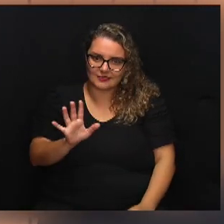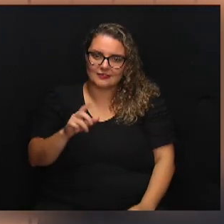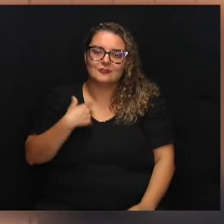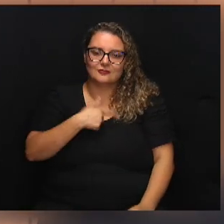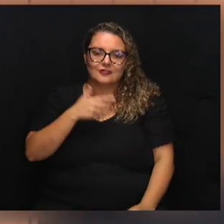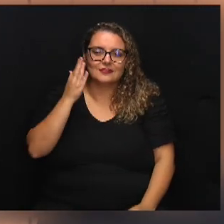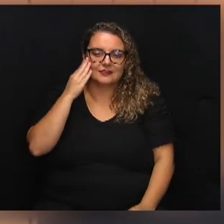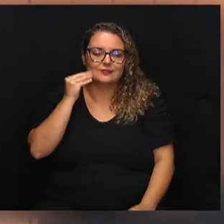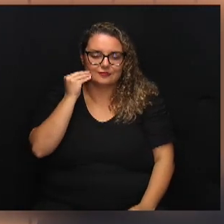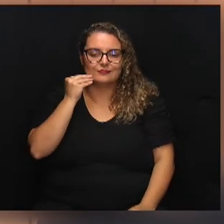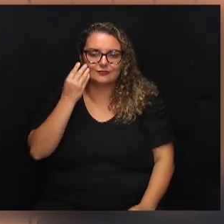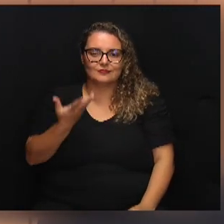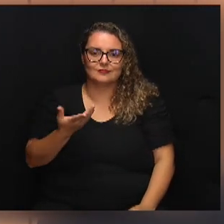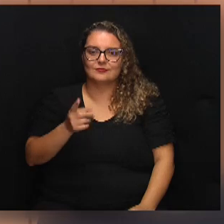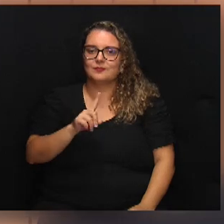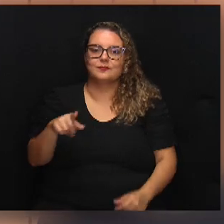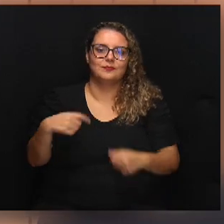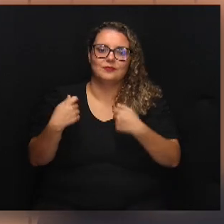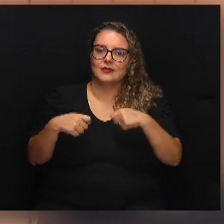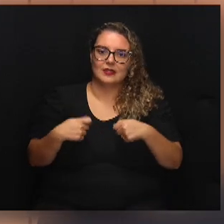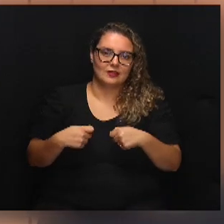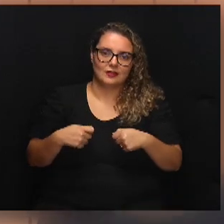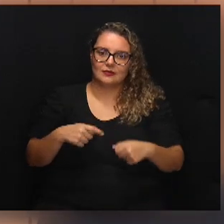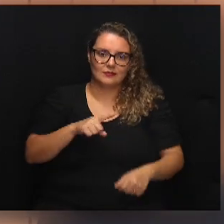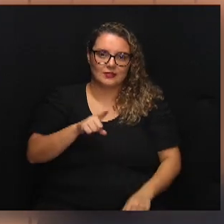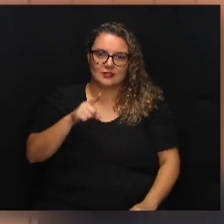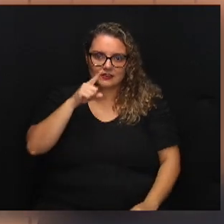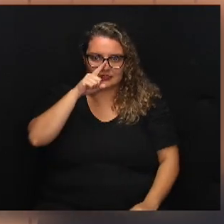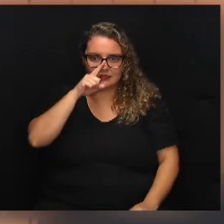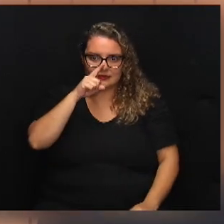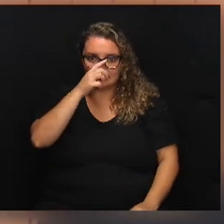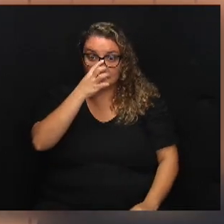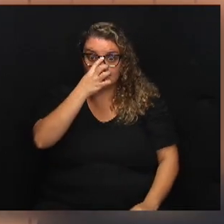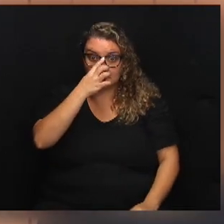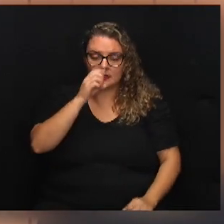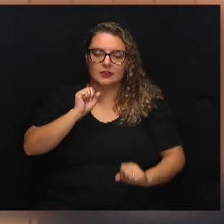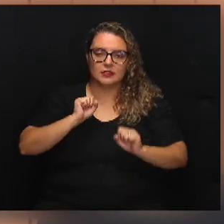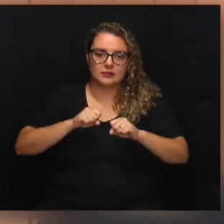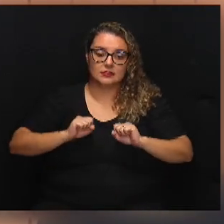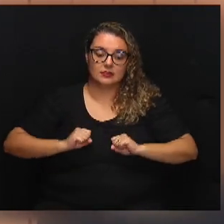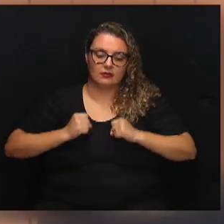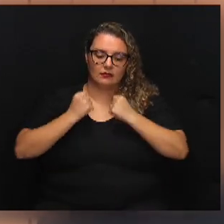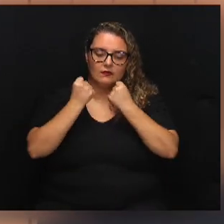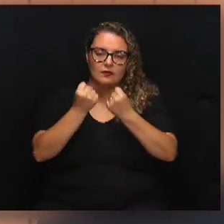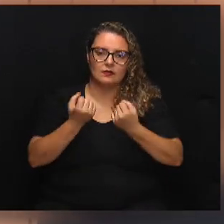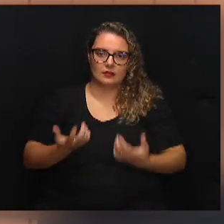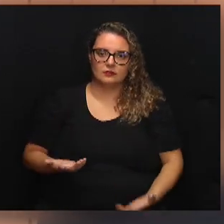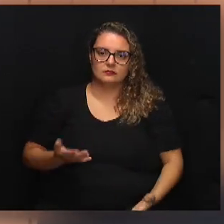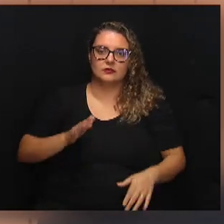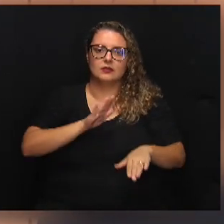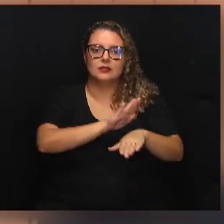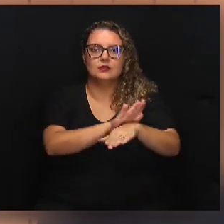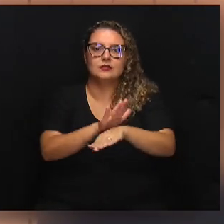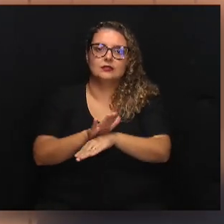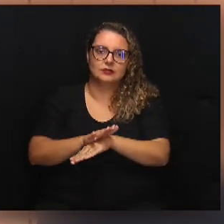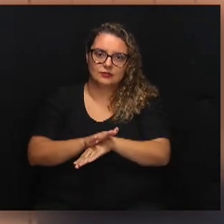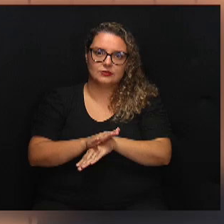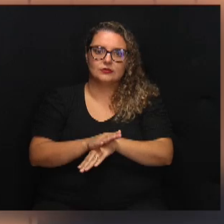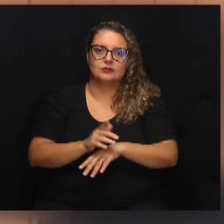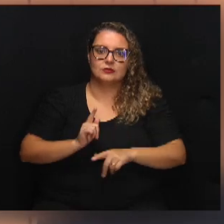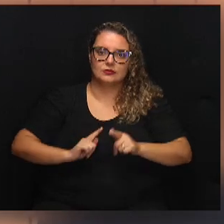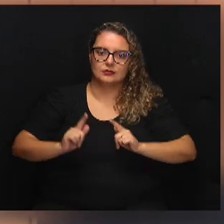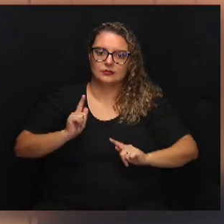que não precisamos arriscar, e sim defender. E ajudar o